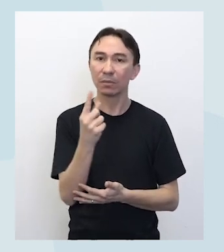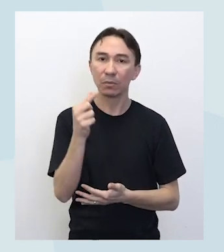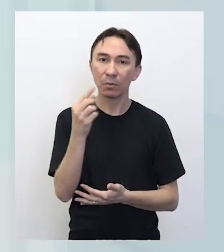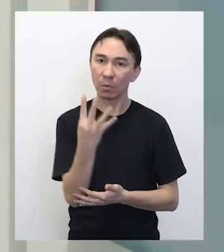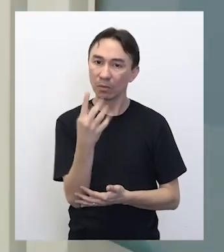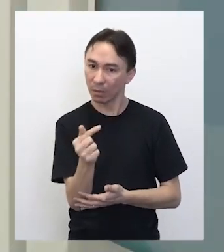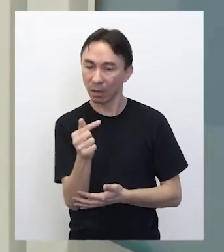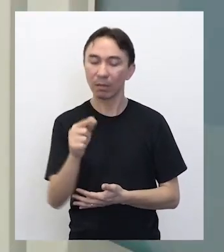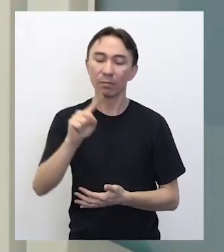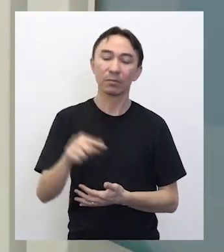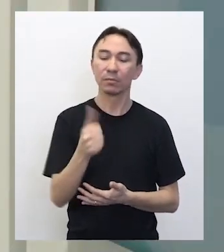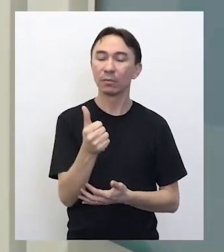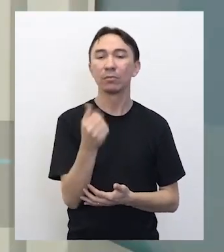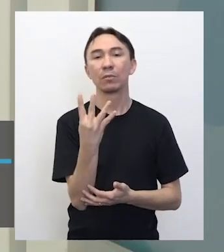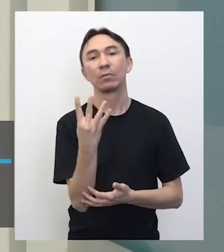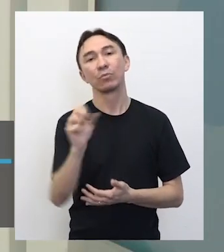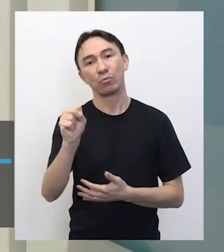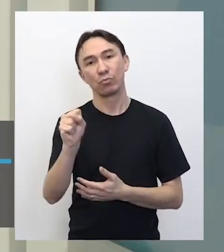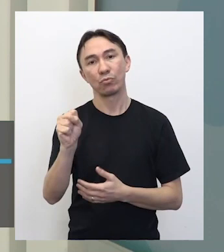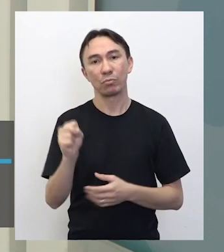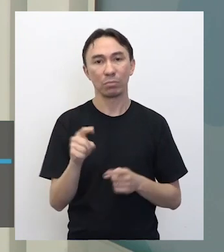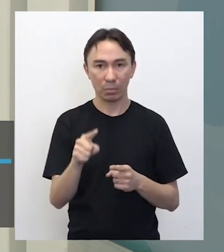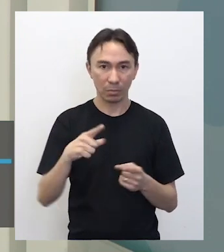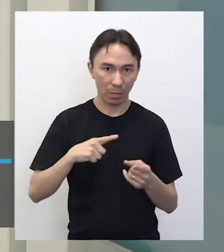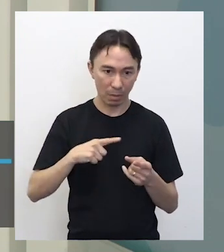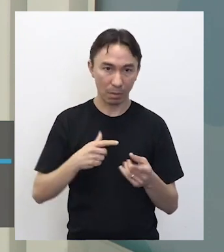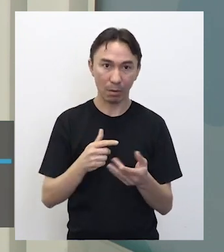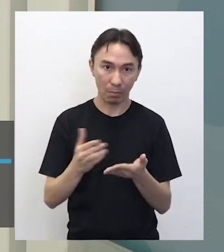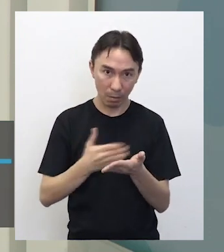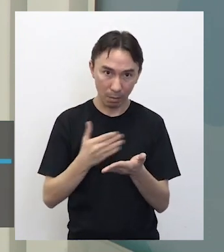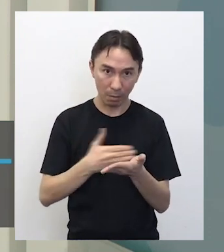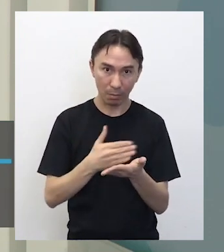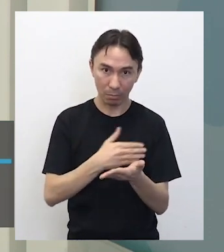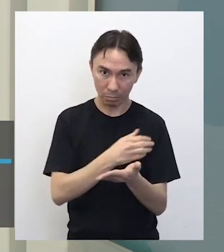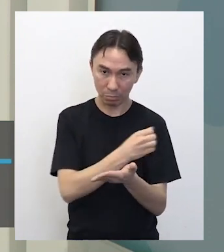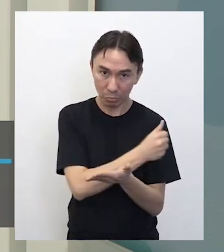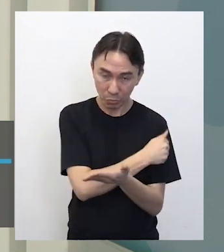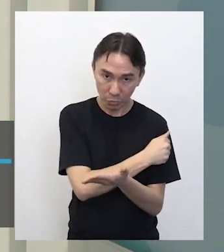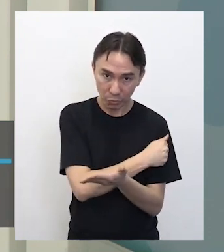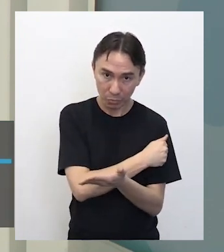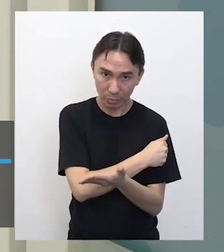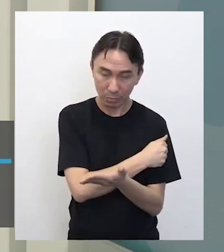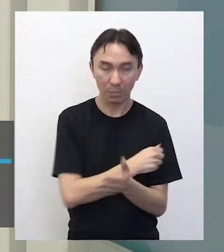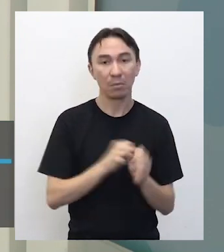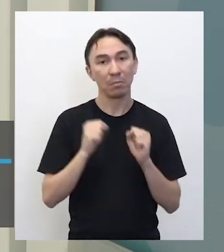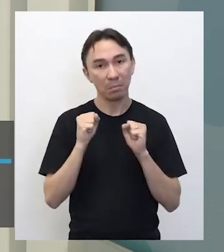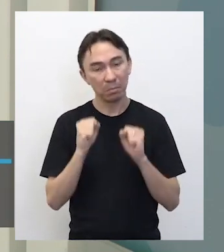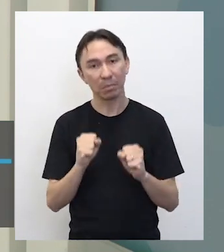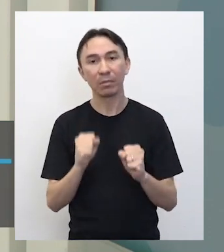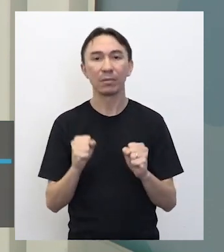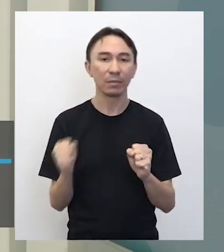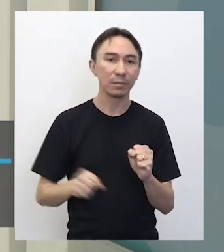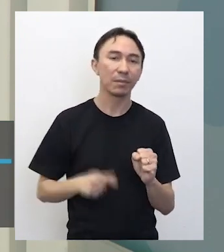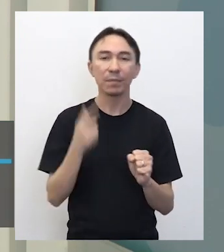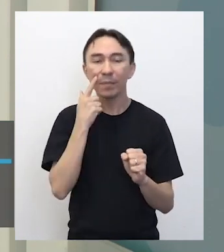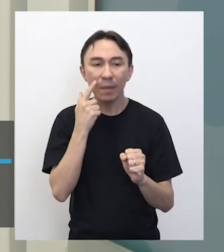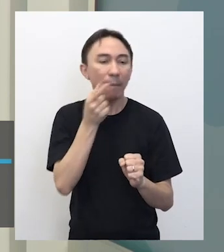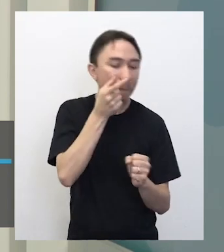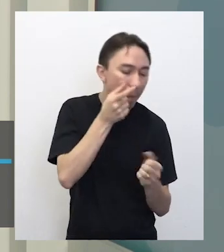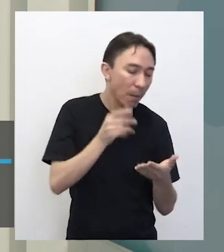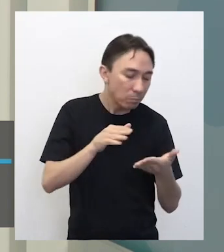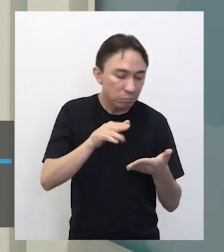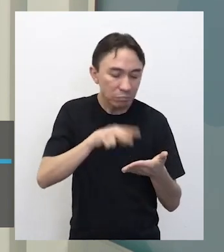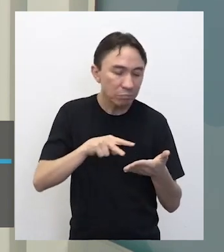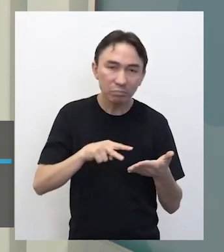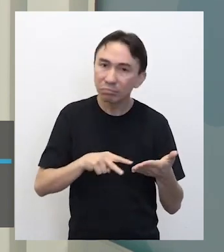quem tem o Caderno do Aluno pode acompanhar a aula diretamente, fazer as anotações e as